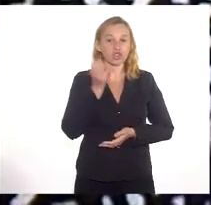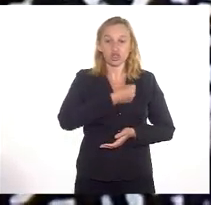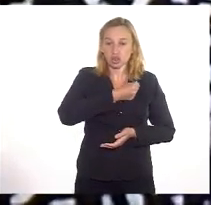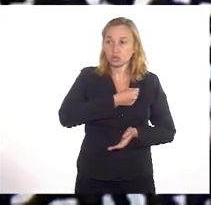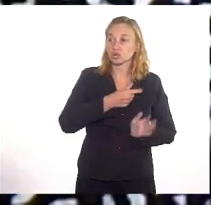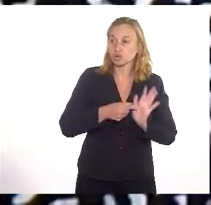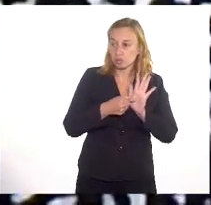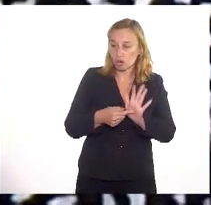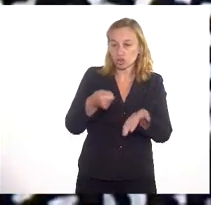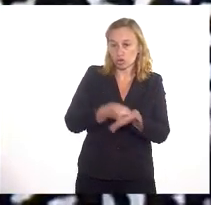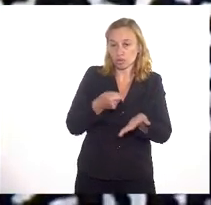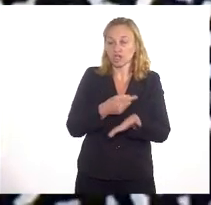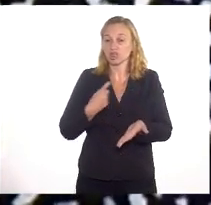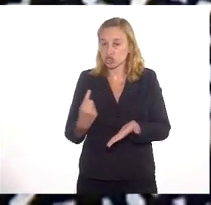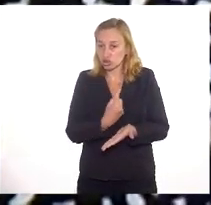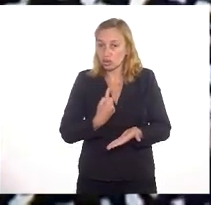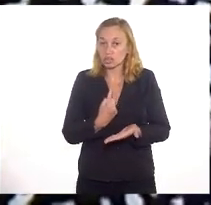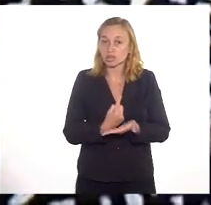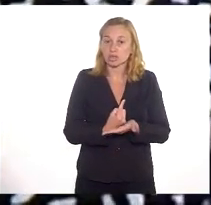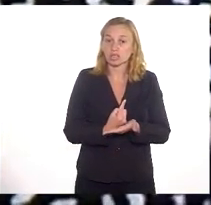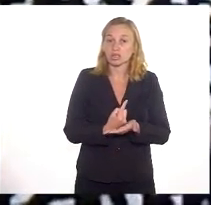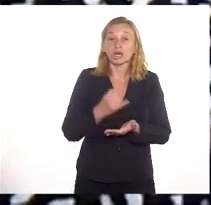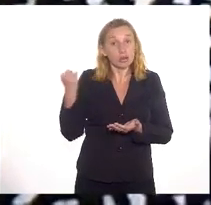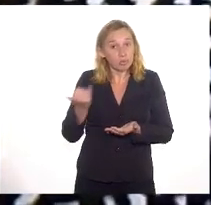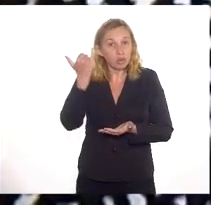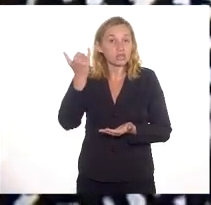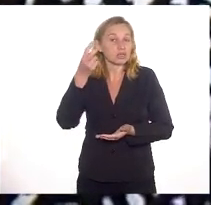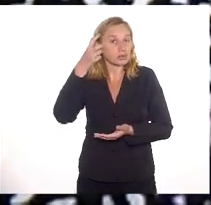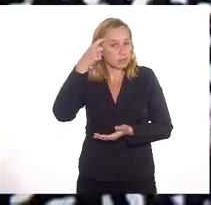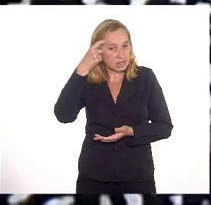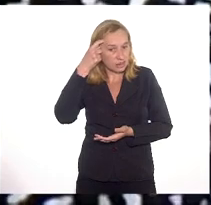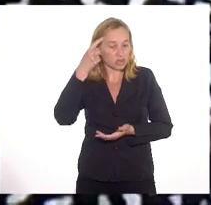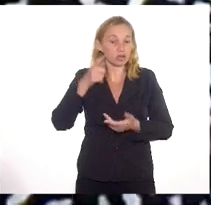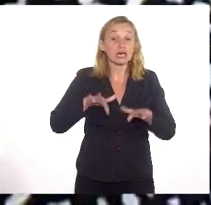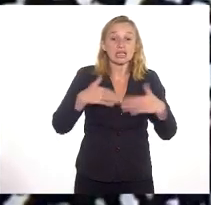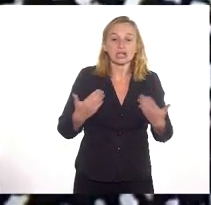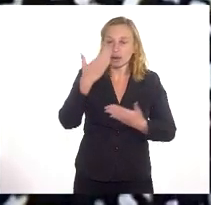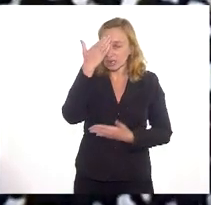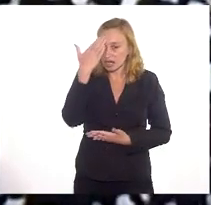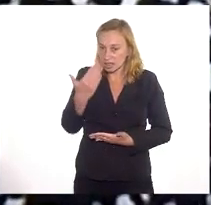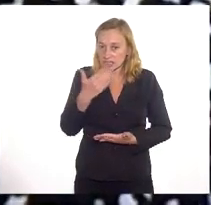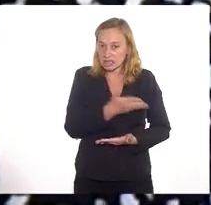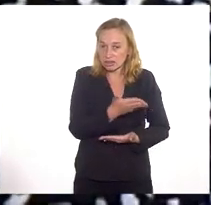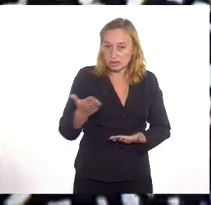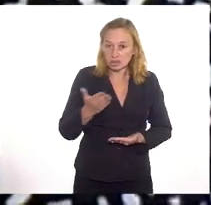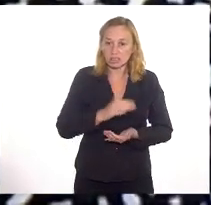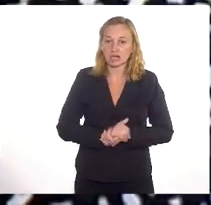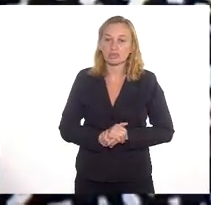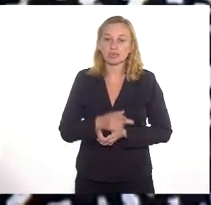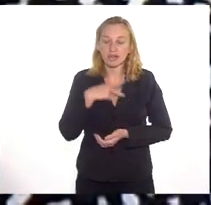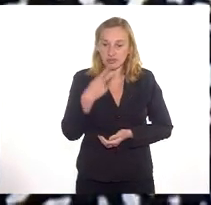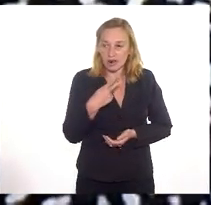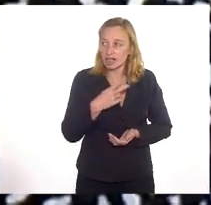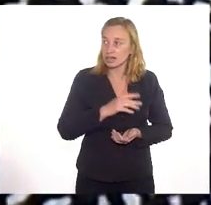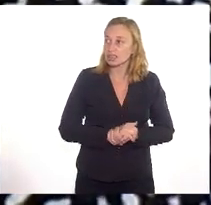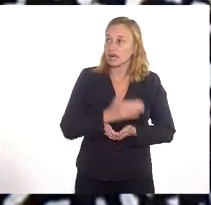fazem e obrigam de nós uma importante reflexão. Então, agradecendo a Vossa Excelência pelas